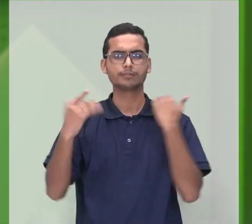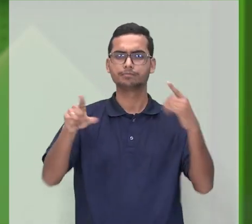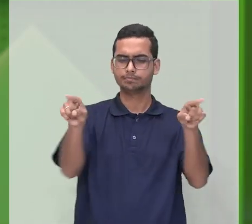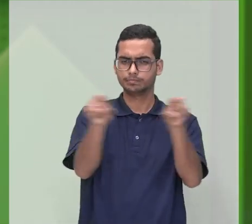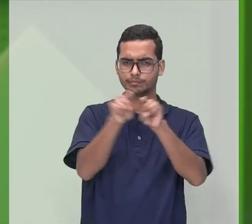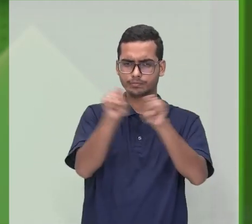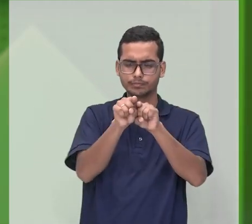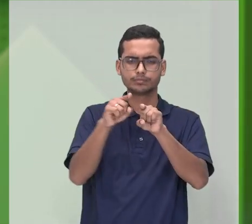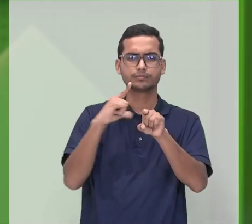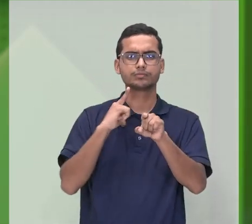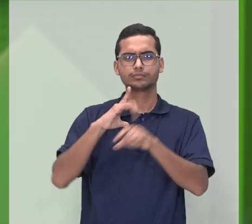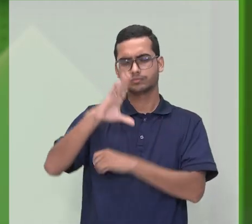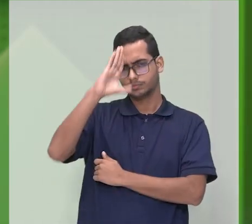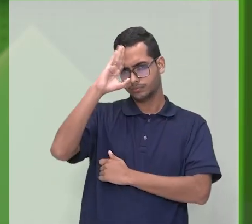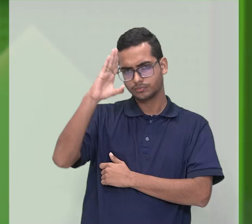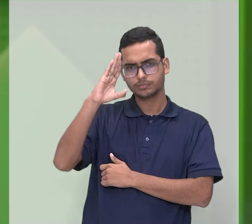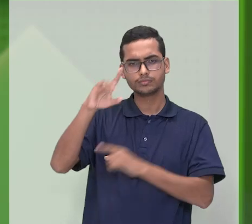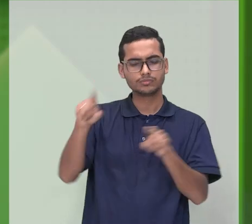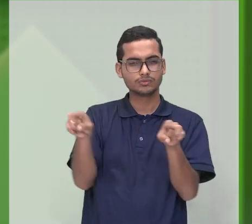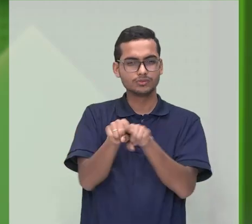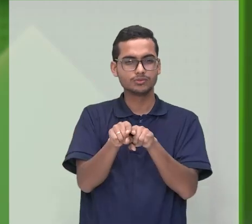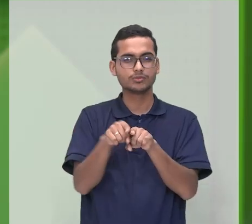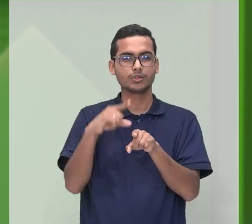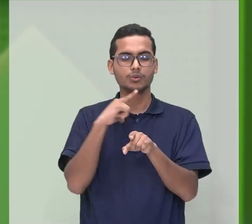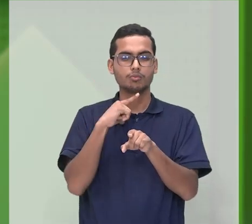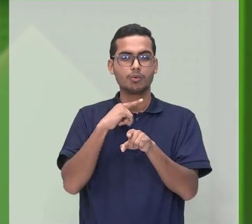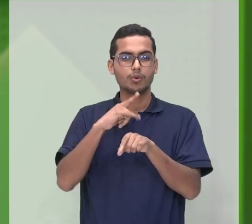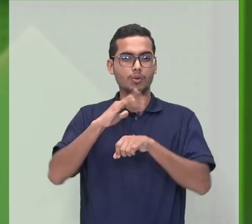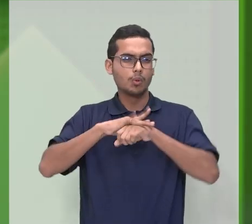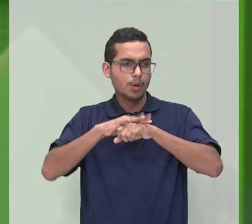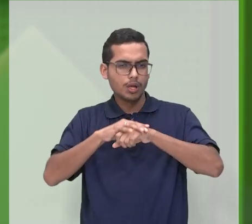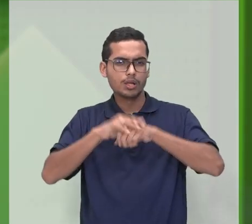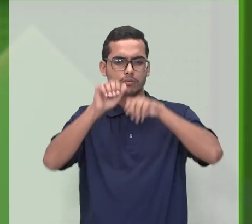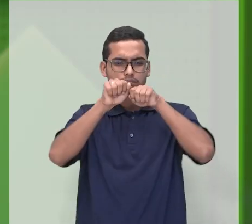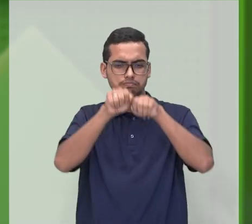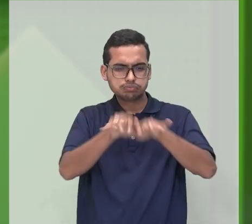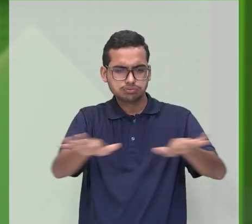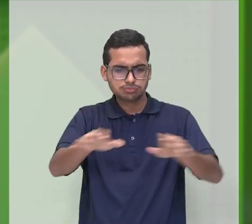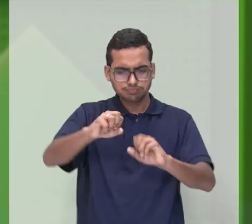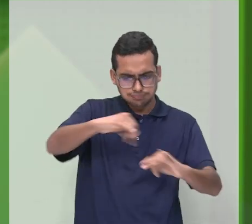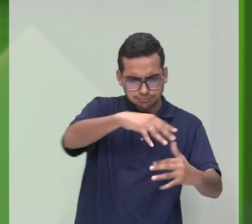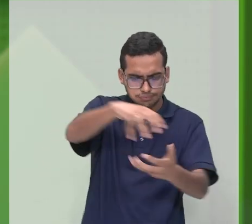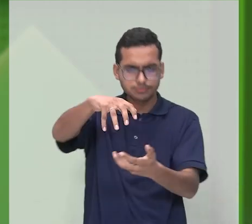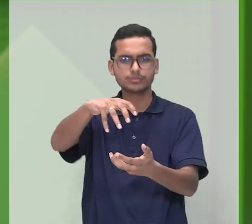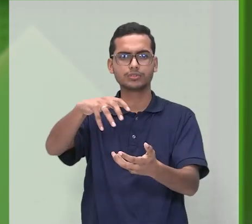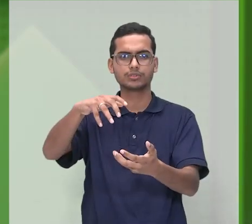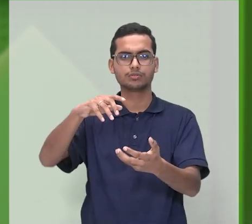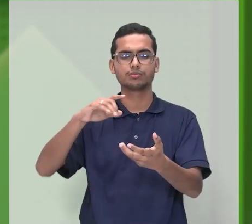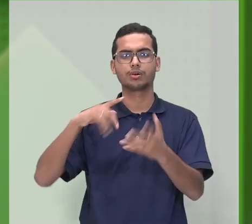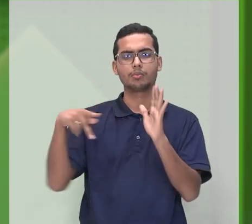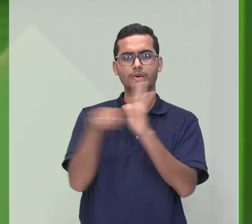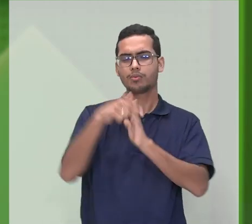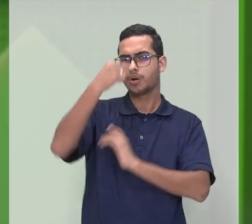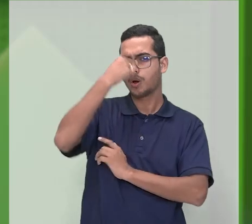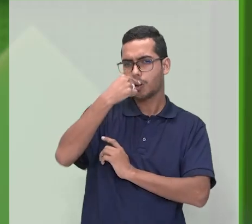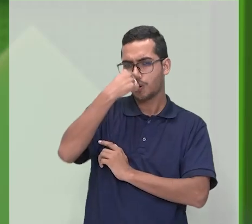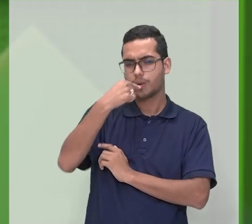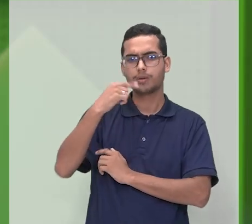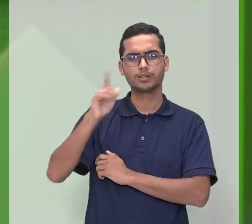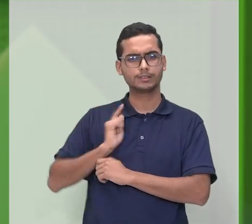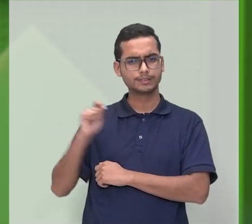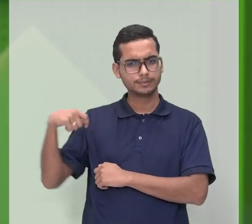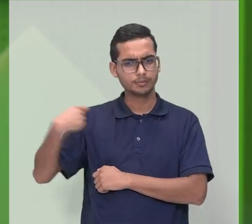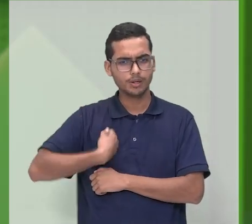impacto, foi a gripe espanhola, em 1918, 1919, que matou de 17